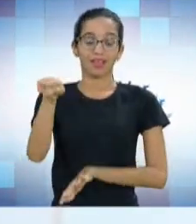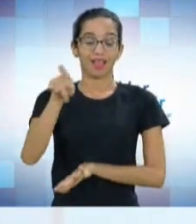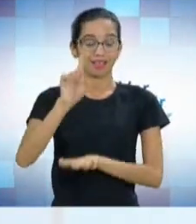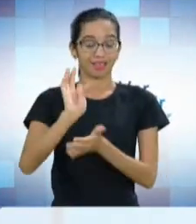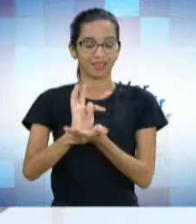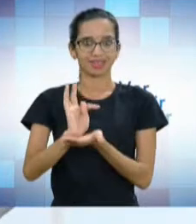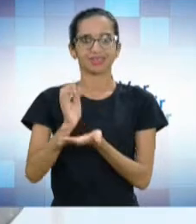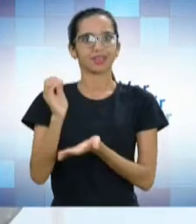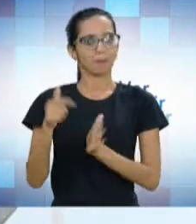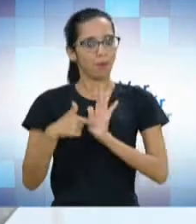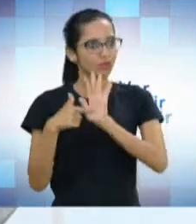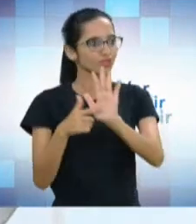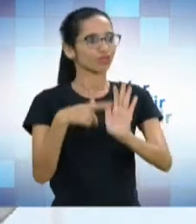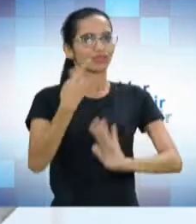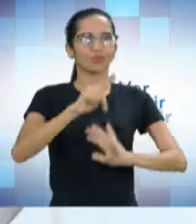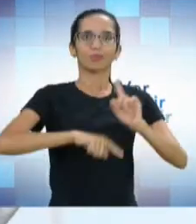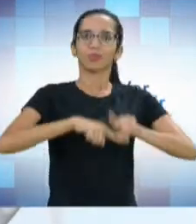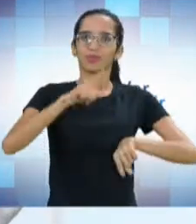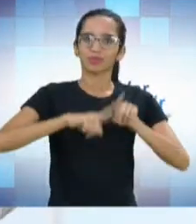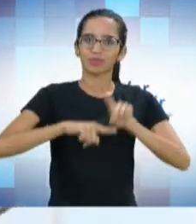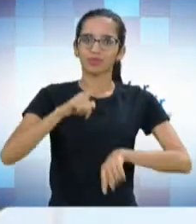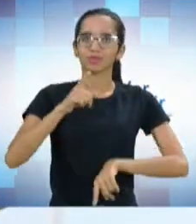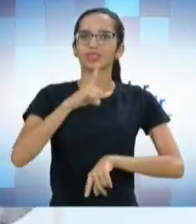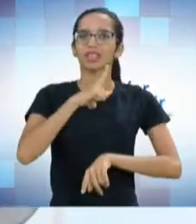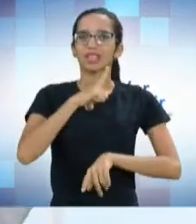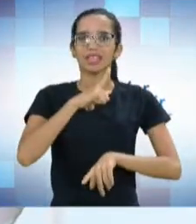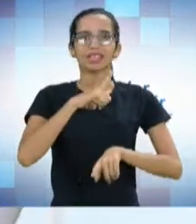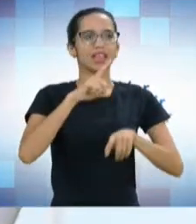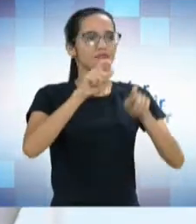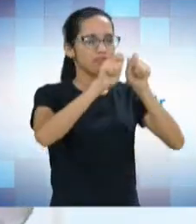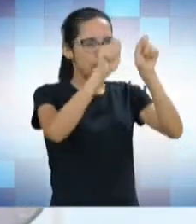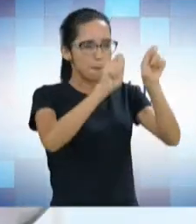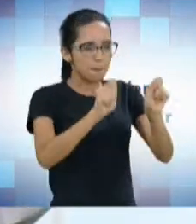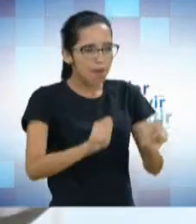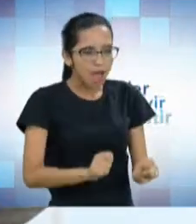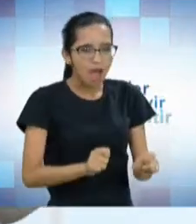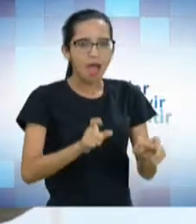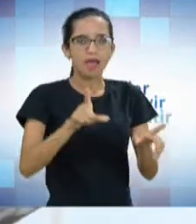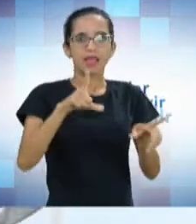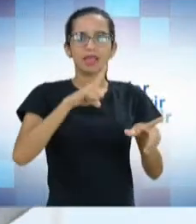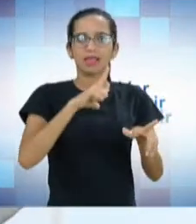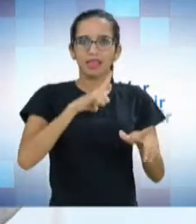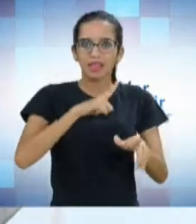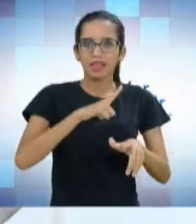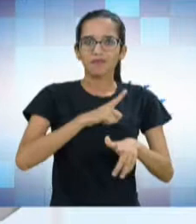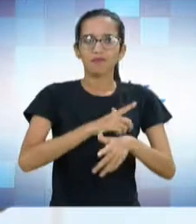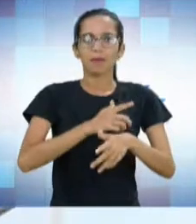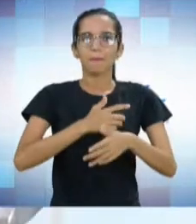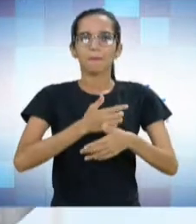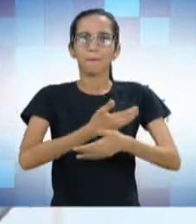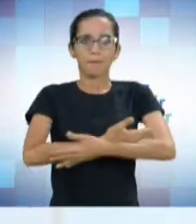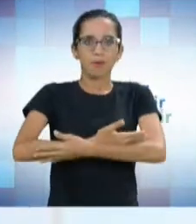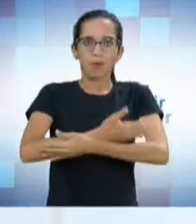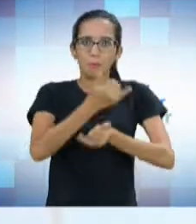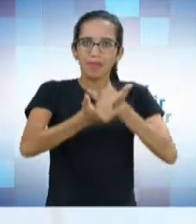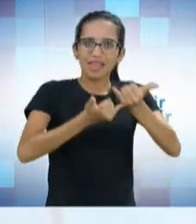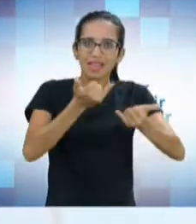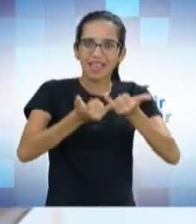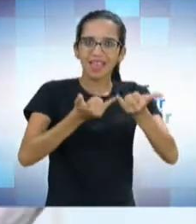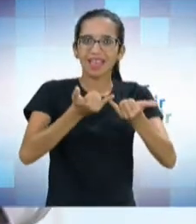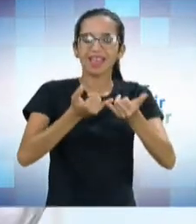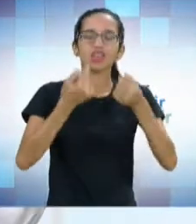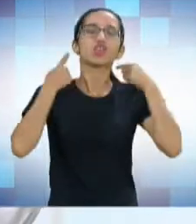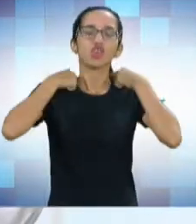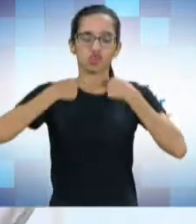nada lá nós levamos a santeiro levam bonecas levamos biojóias e levamos bordado e